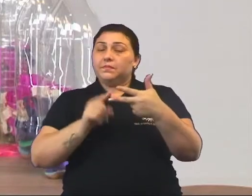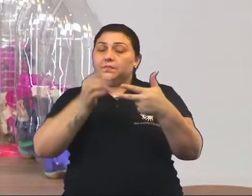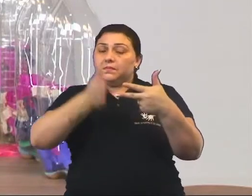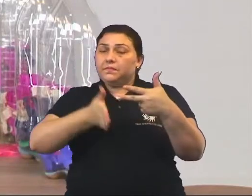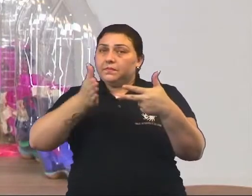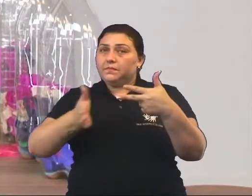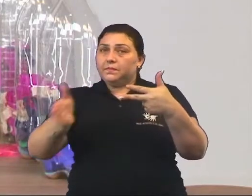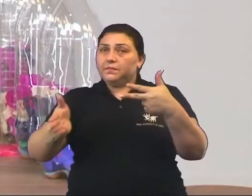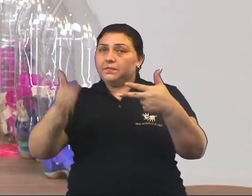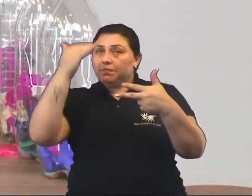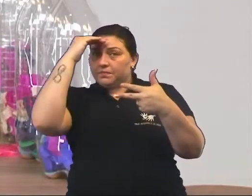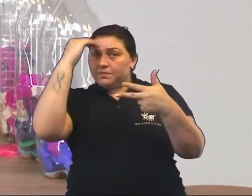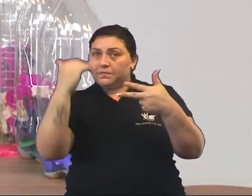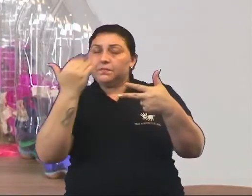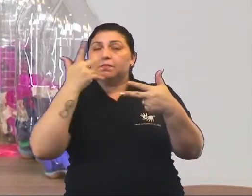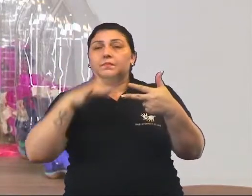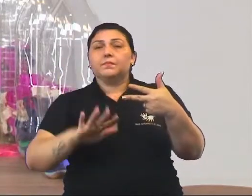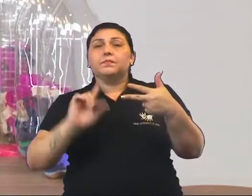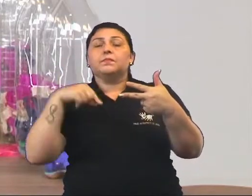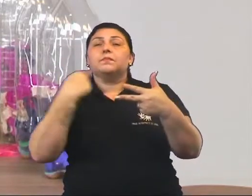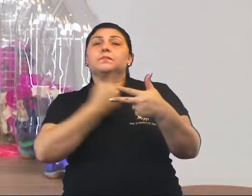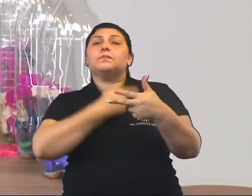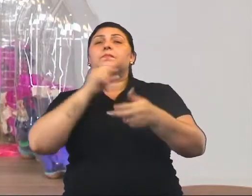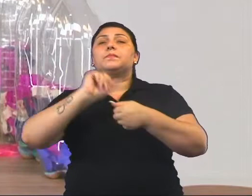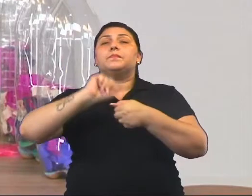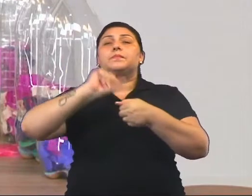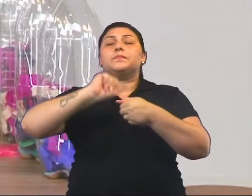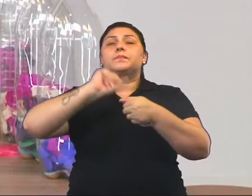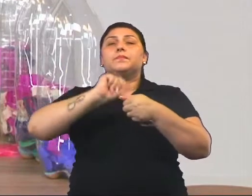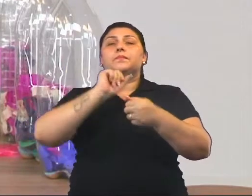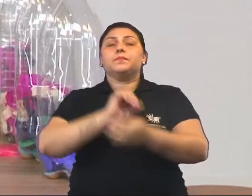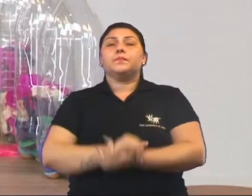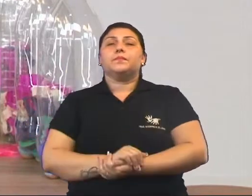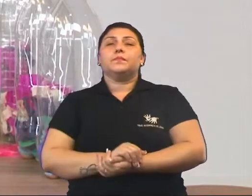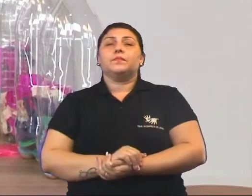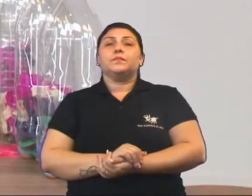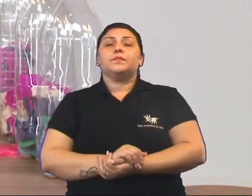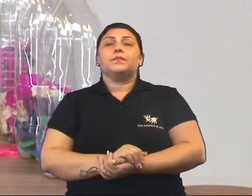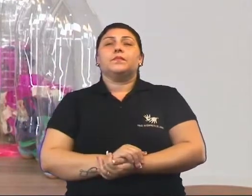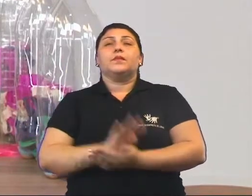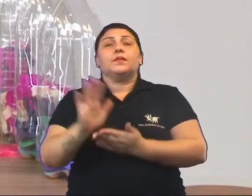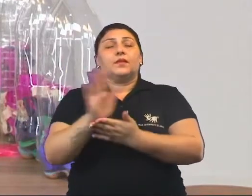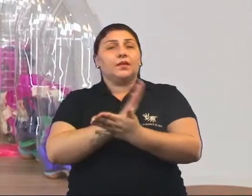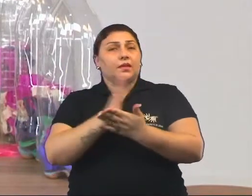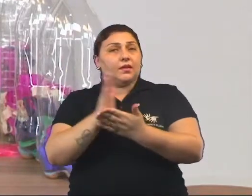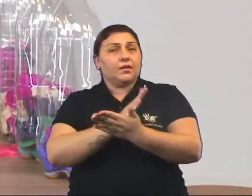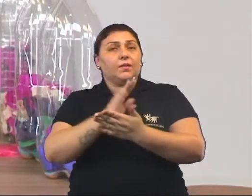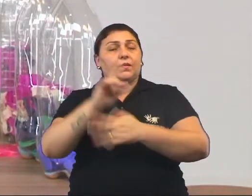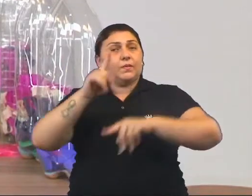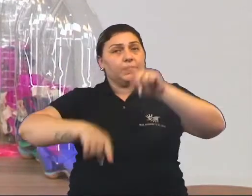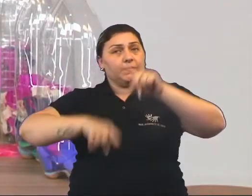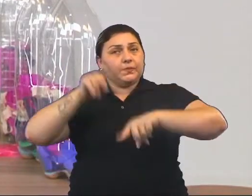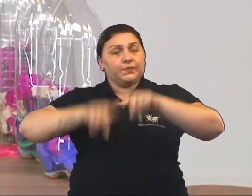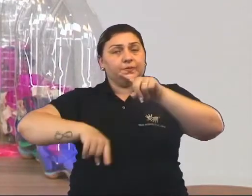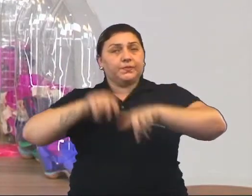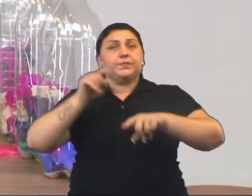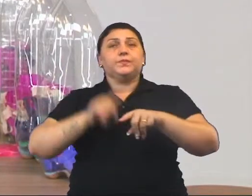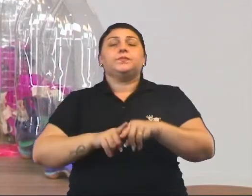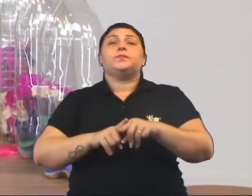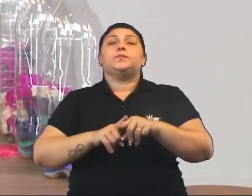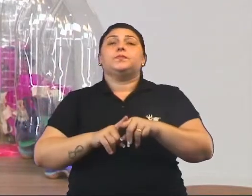terceiro. Crianças, quando nós realizamos, recolhemos alguns objetos que